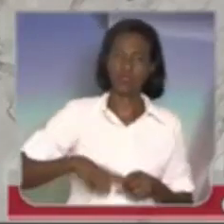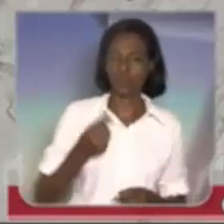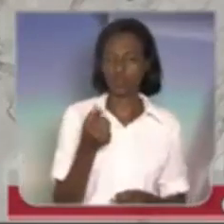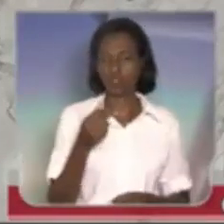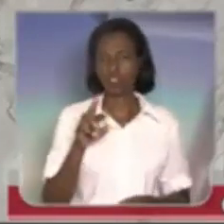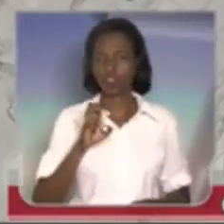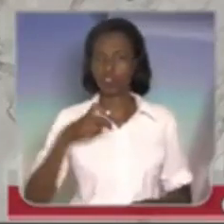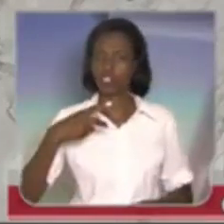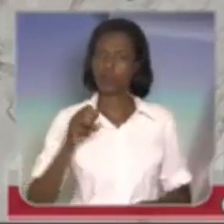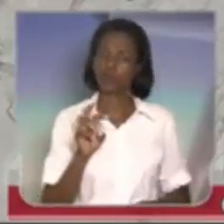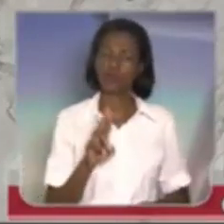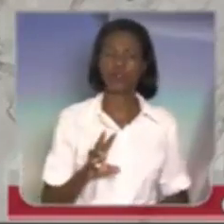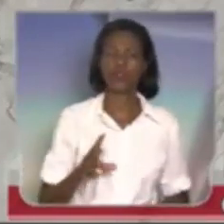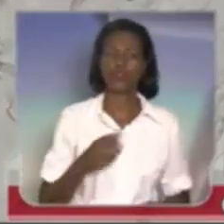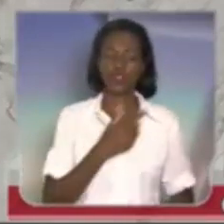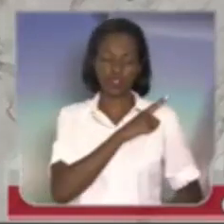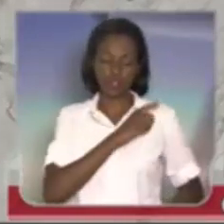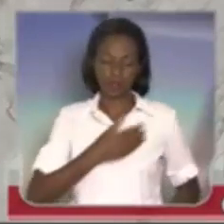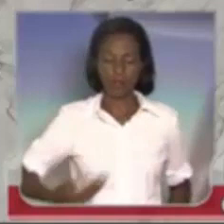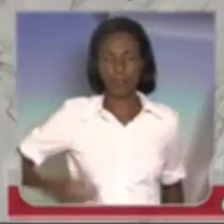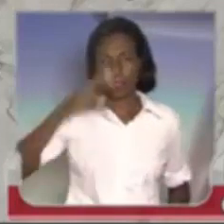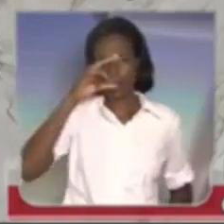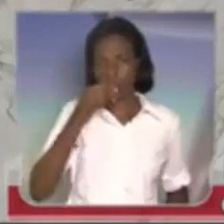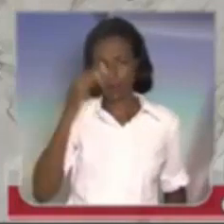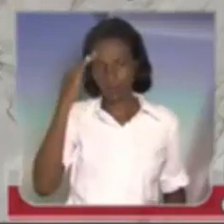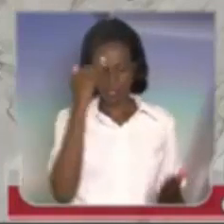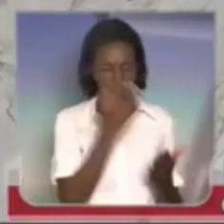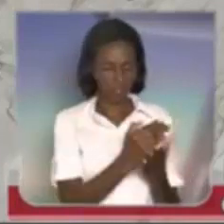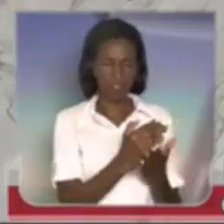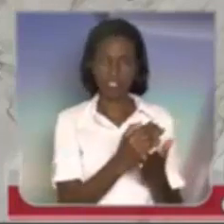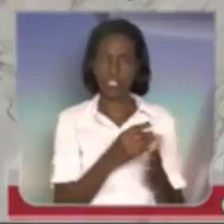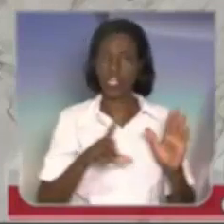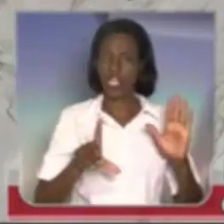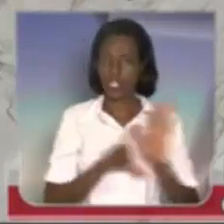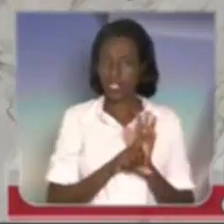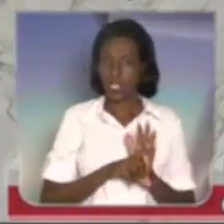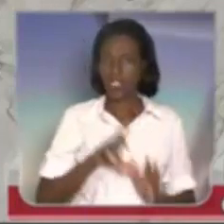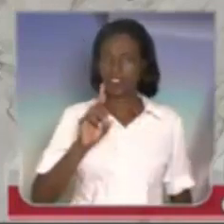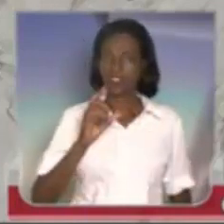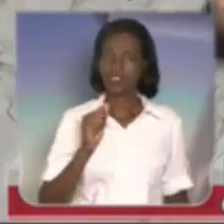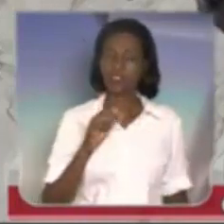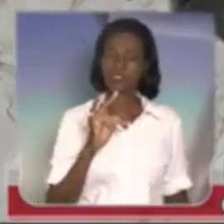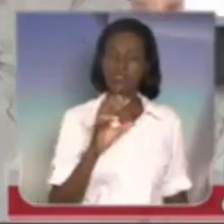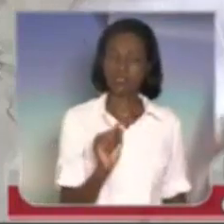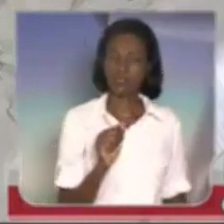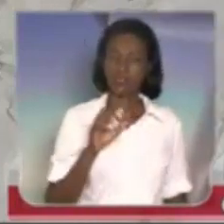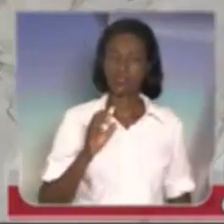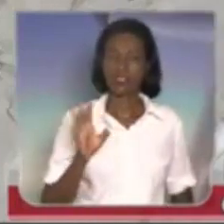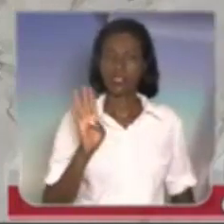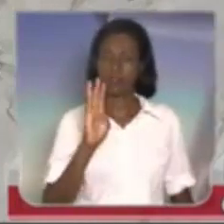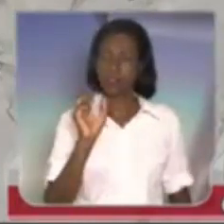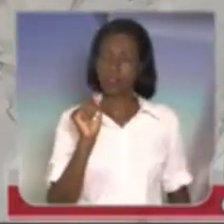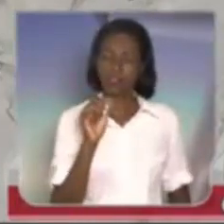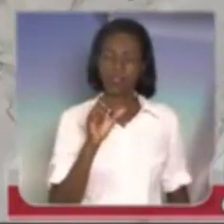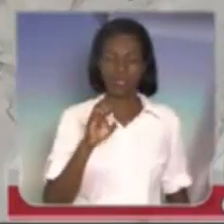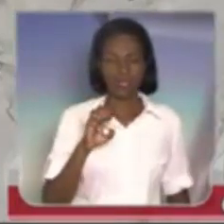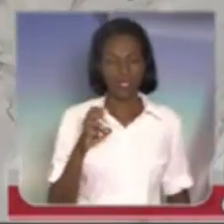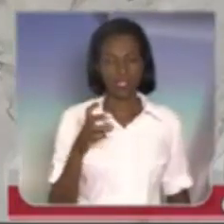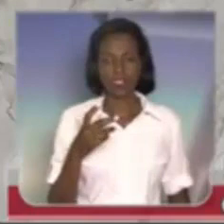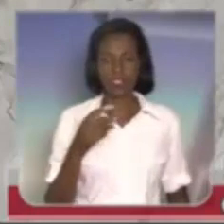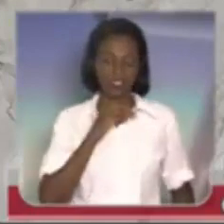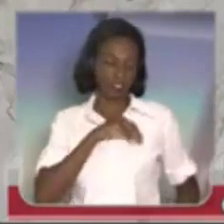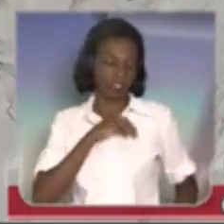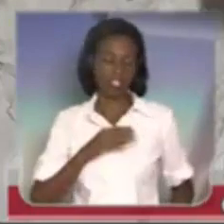o governador alum não respeita a lei da Database salarial não só para os professores e servidores da